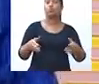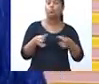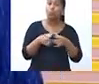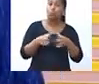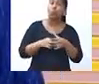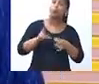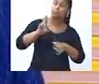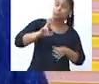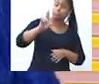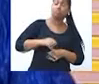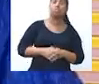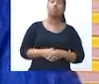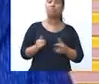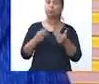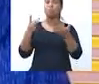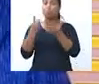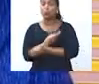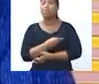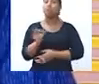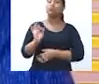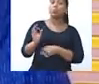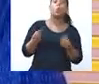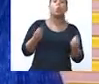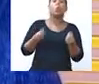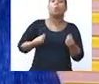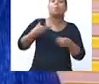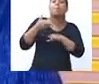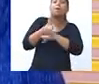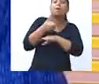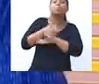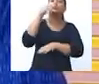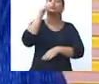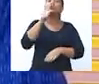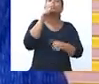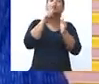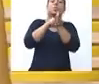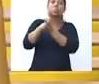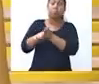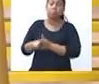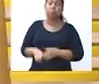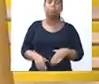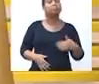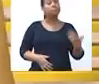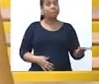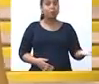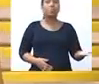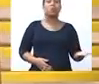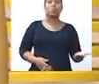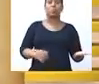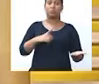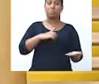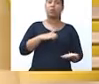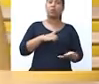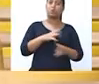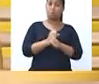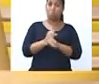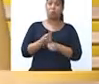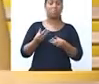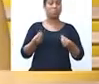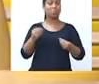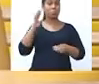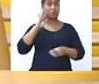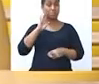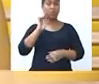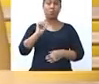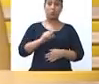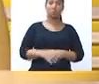Isso acontece no dia a dia ou não? Como é que está a participação das mulheres nas pesquisas? Isso. Então, olha, acho que a gente tem um dado que é bem interessante,